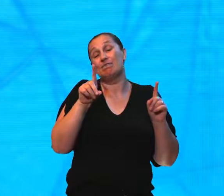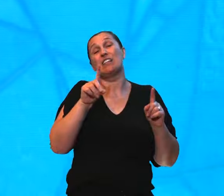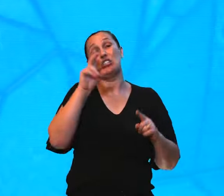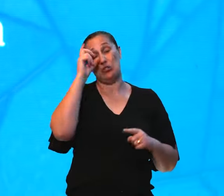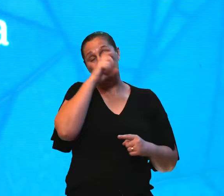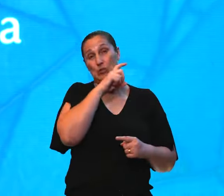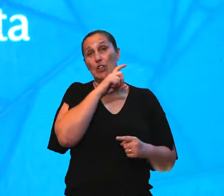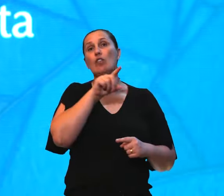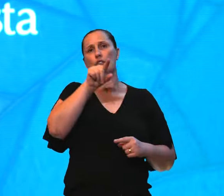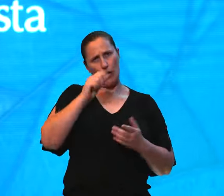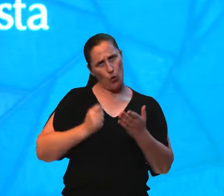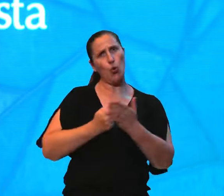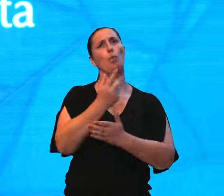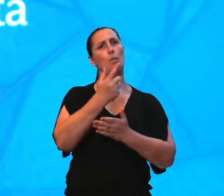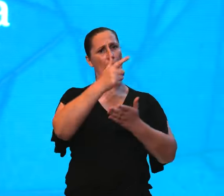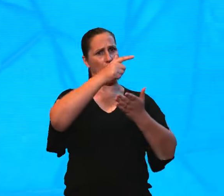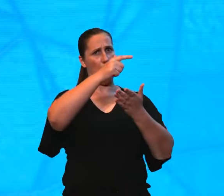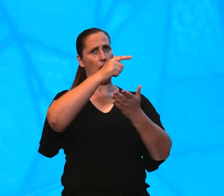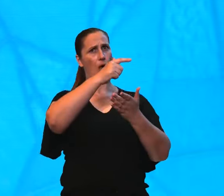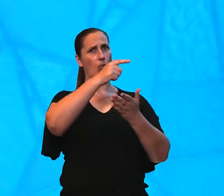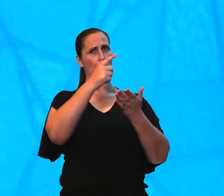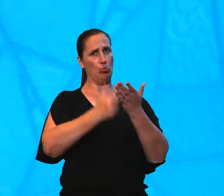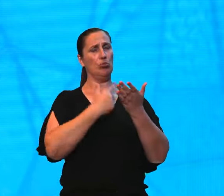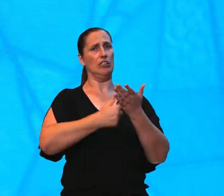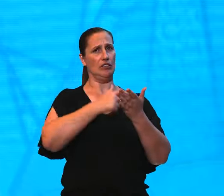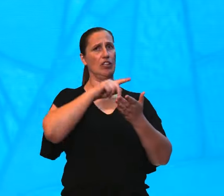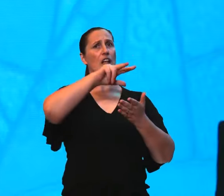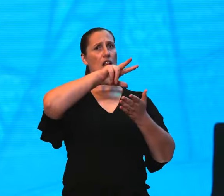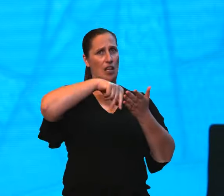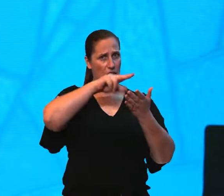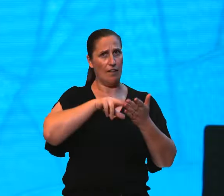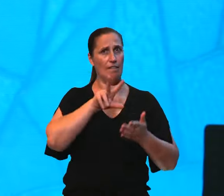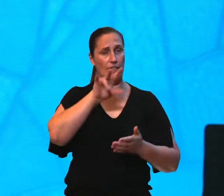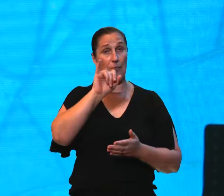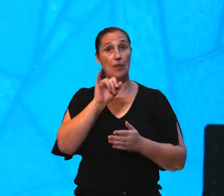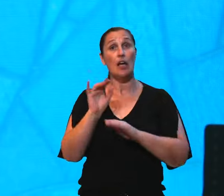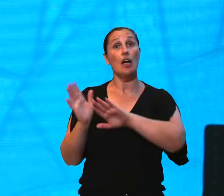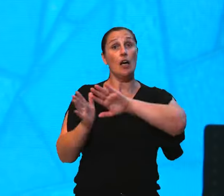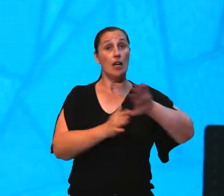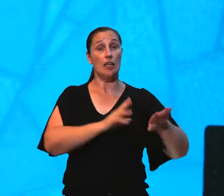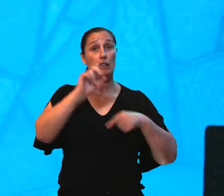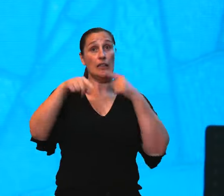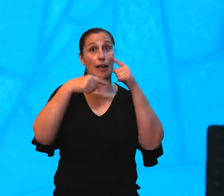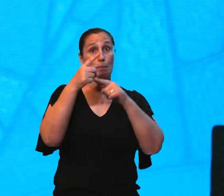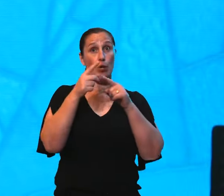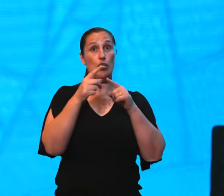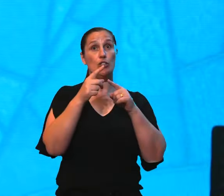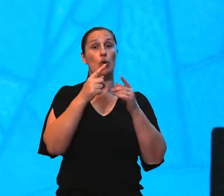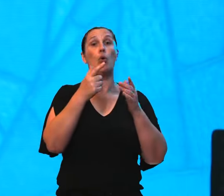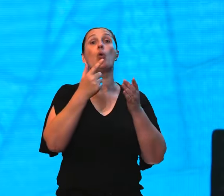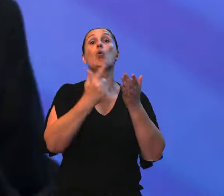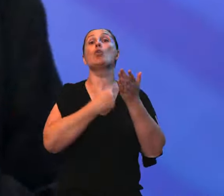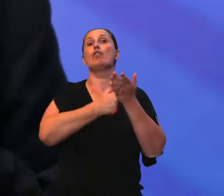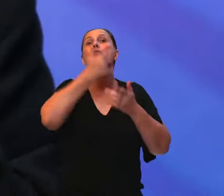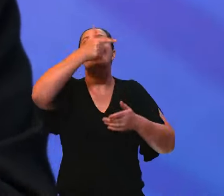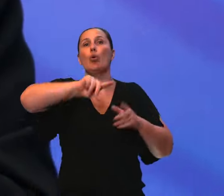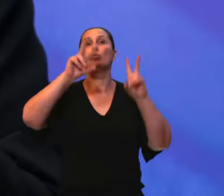e vai ler depois eu escrevi um na onda desse aqui chama-se o apelido de minha casa